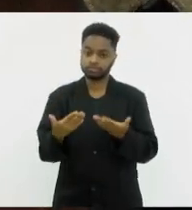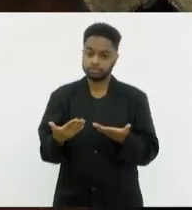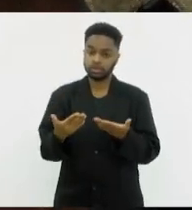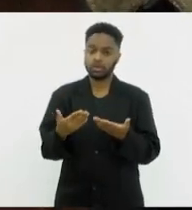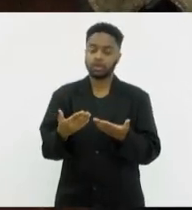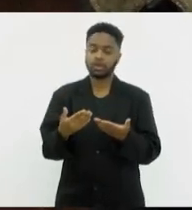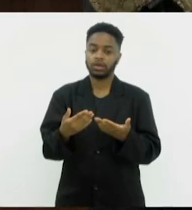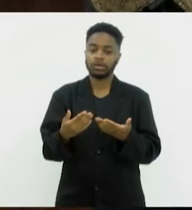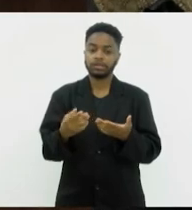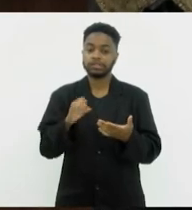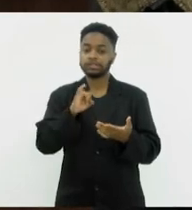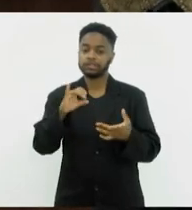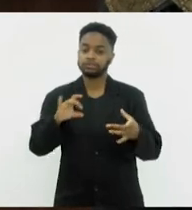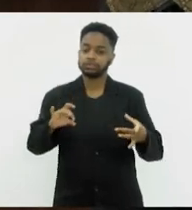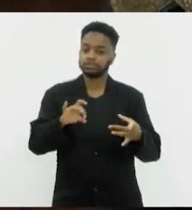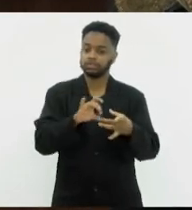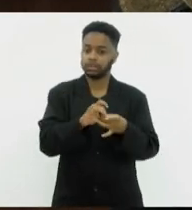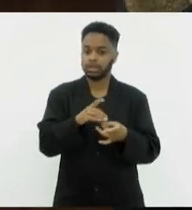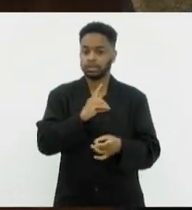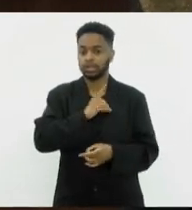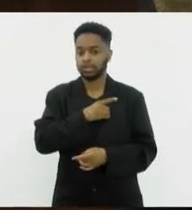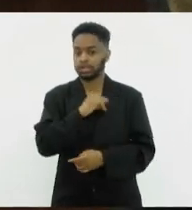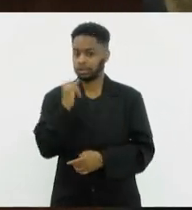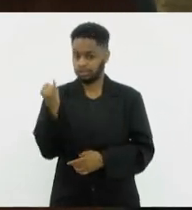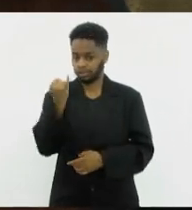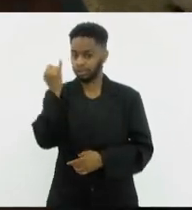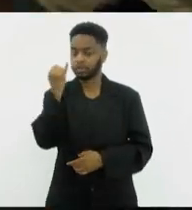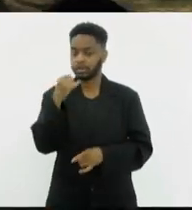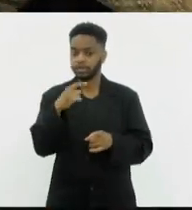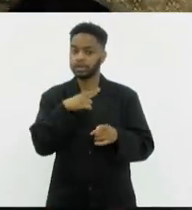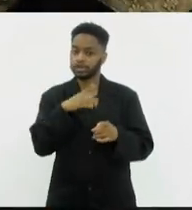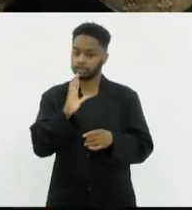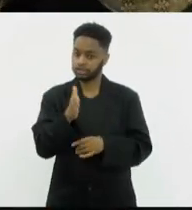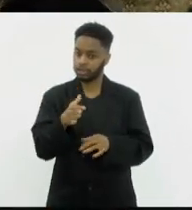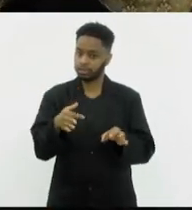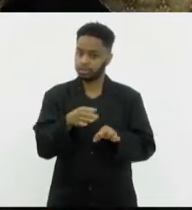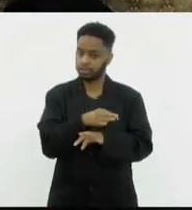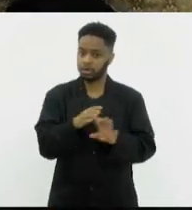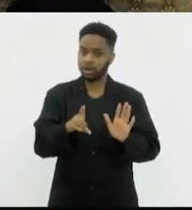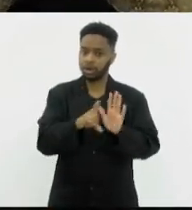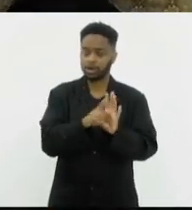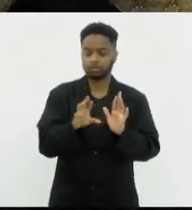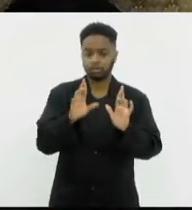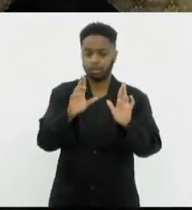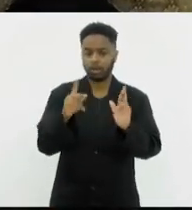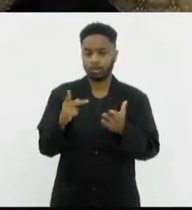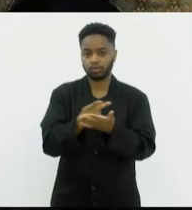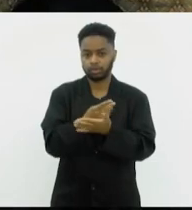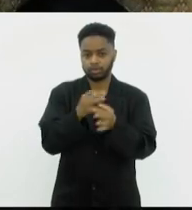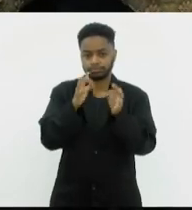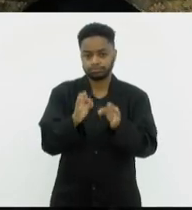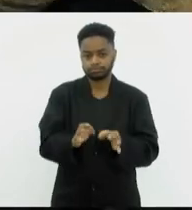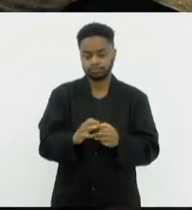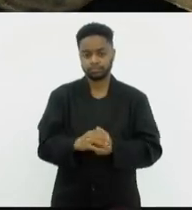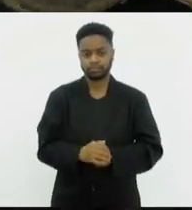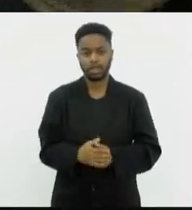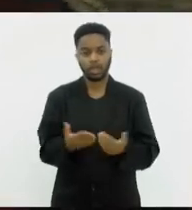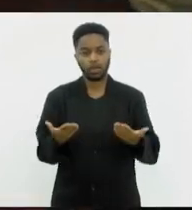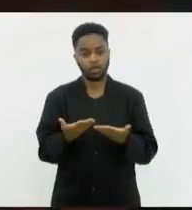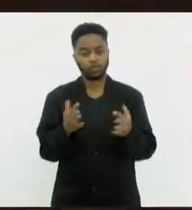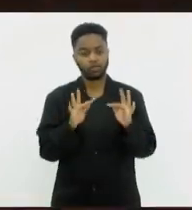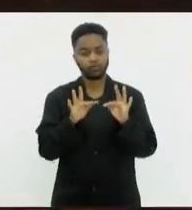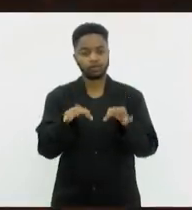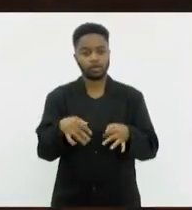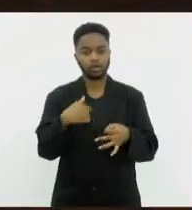dessa delegacia é muito importante. E já é lei e a gente espera ver isso efetivado. E, para terminar, fazer